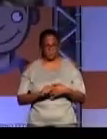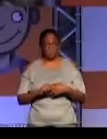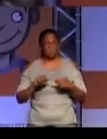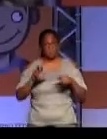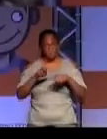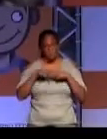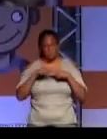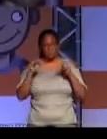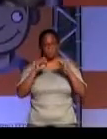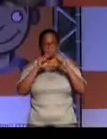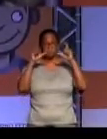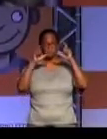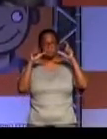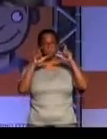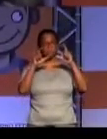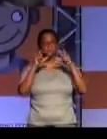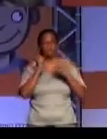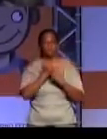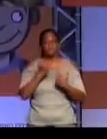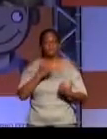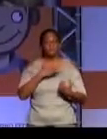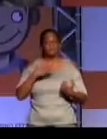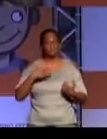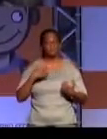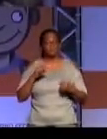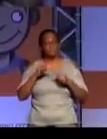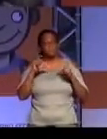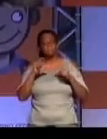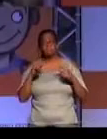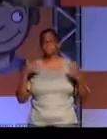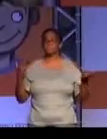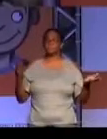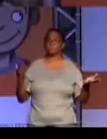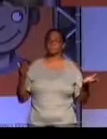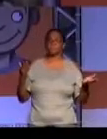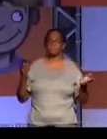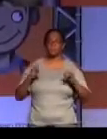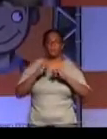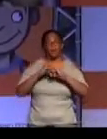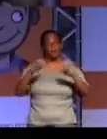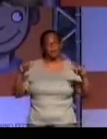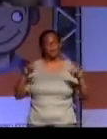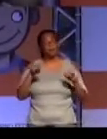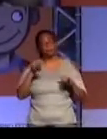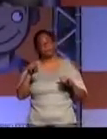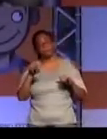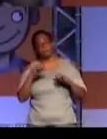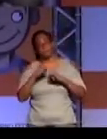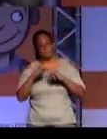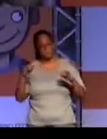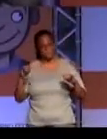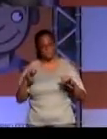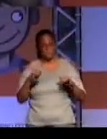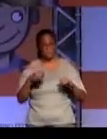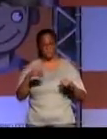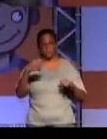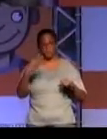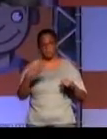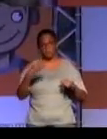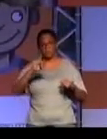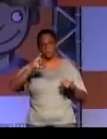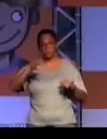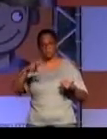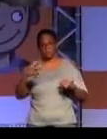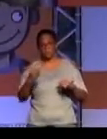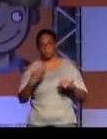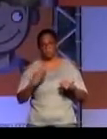resultou no alerta do Ministério da Saúde, que emitido em 3 de julho deste